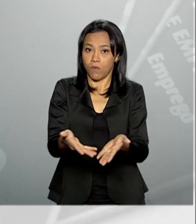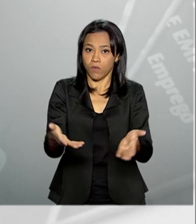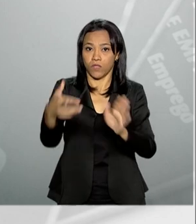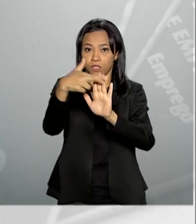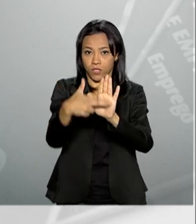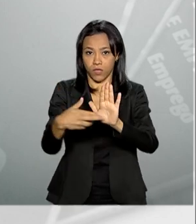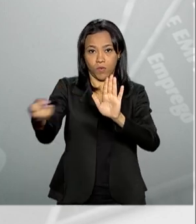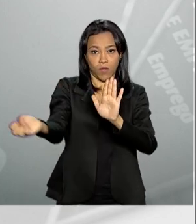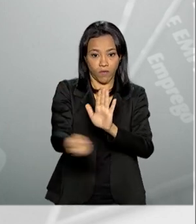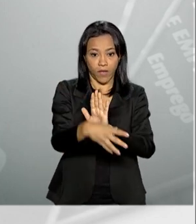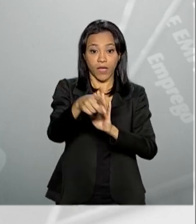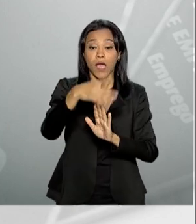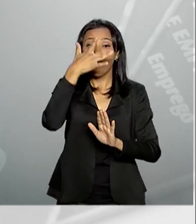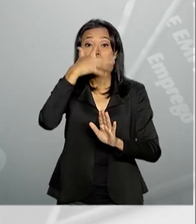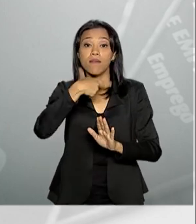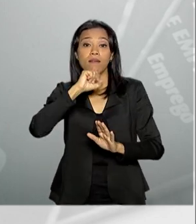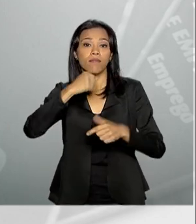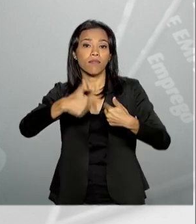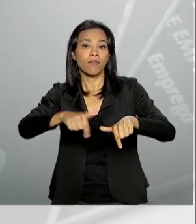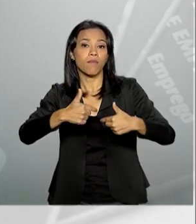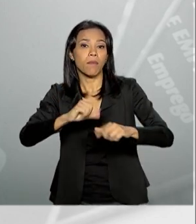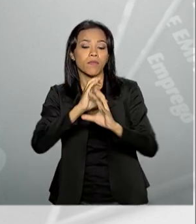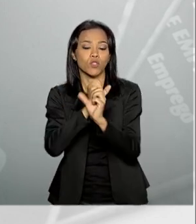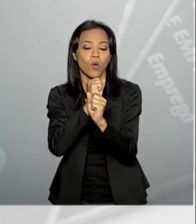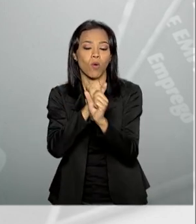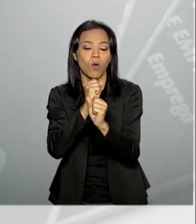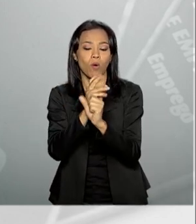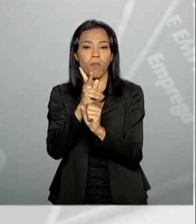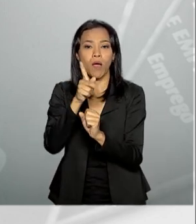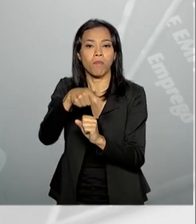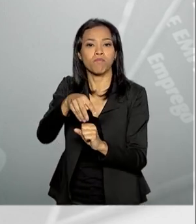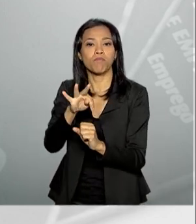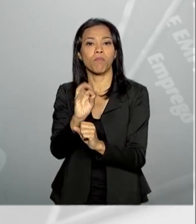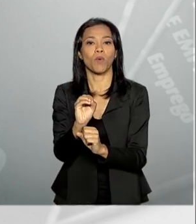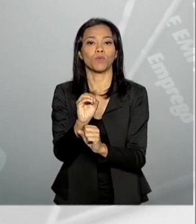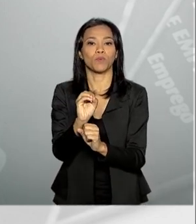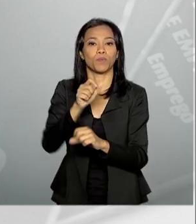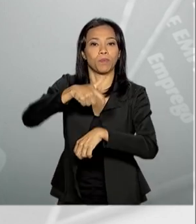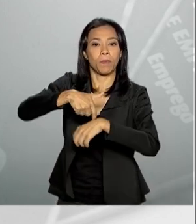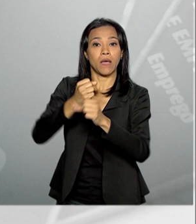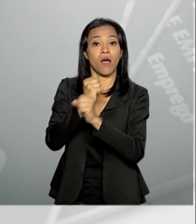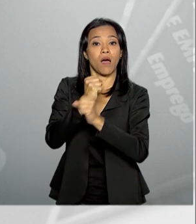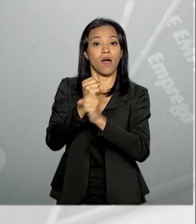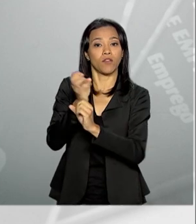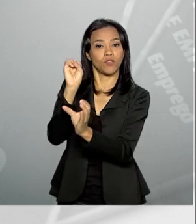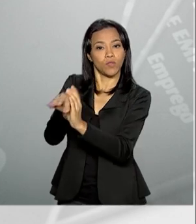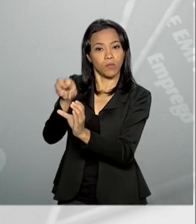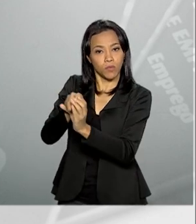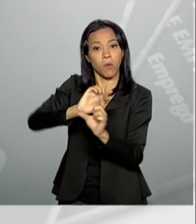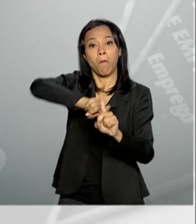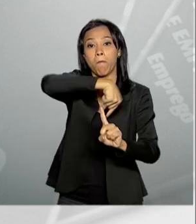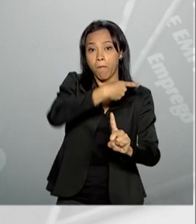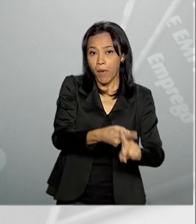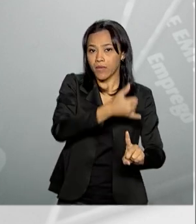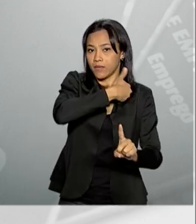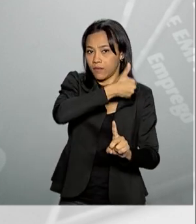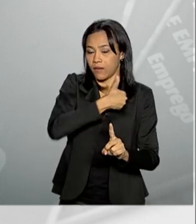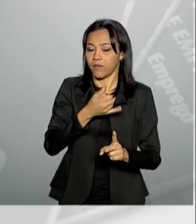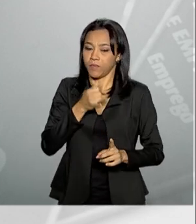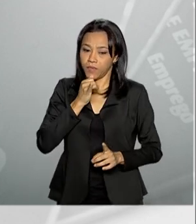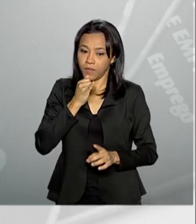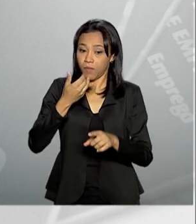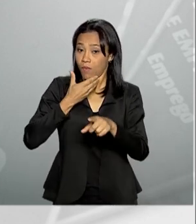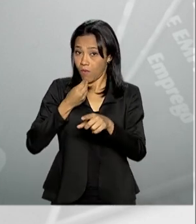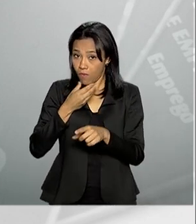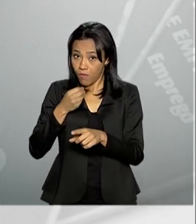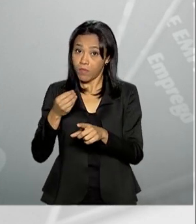integral. O trabalhador precisa somar pontos com o tempo de contribuição, mais a idade. Hoje, por exemplo, homens precisam